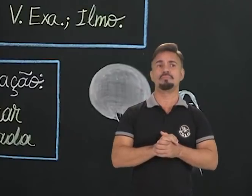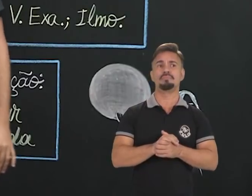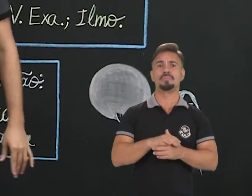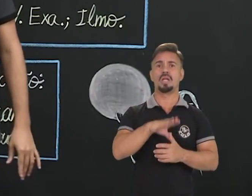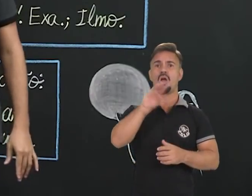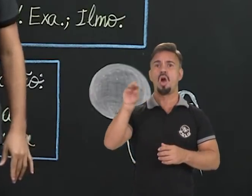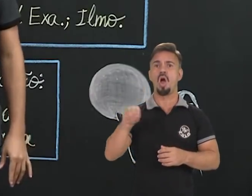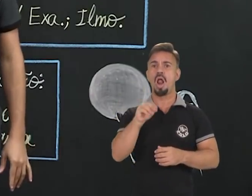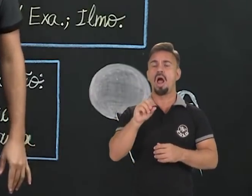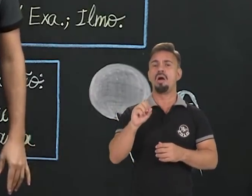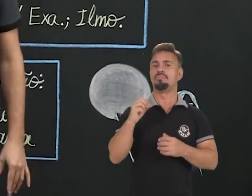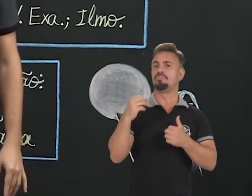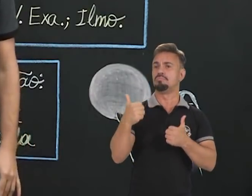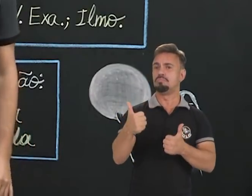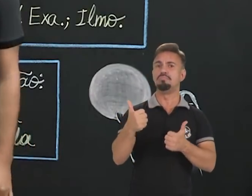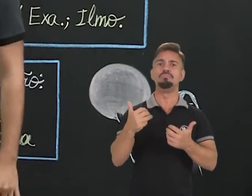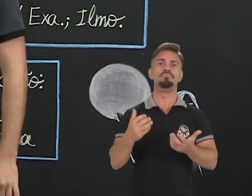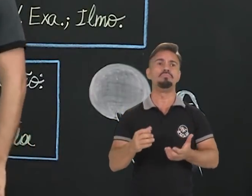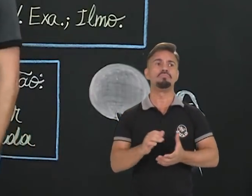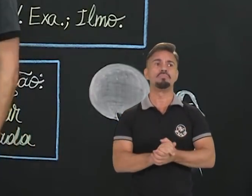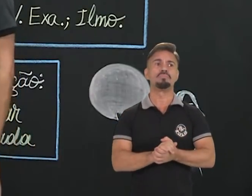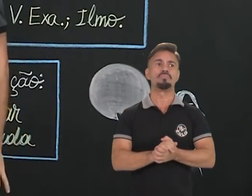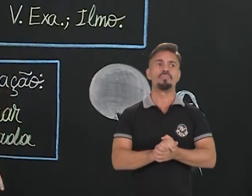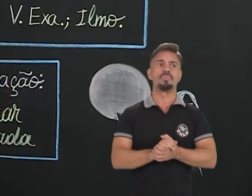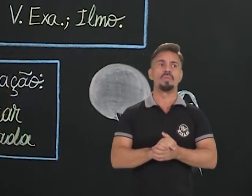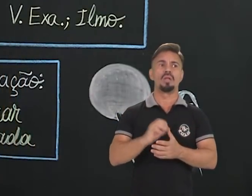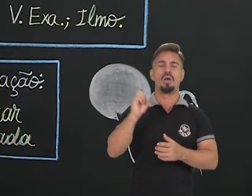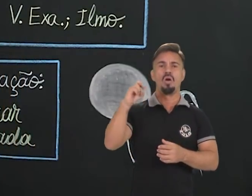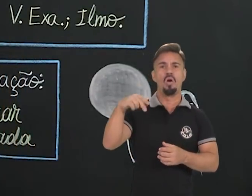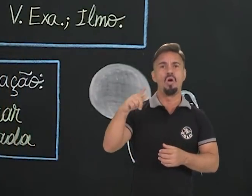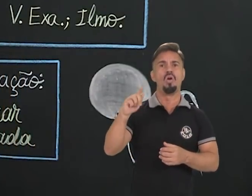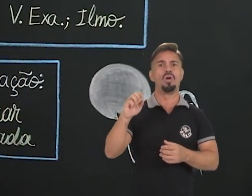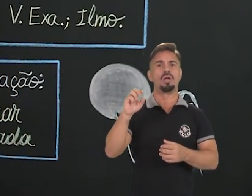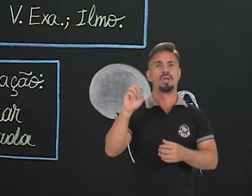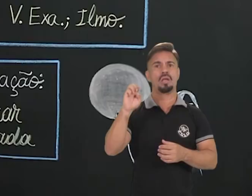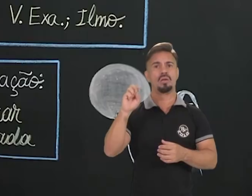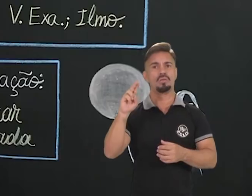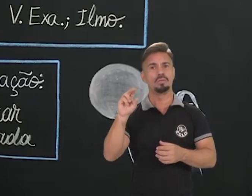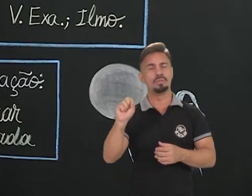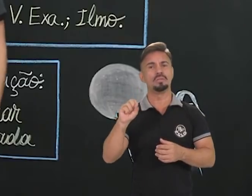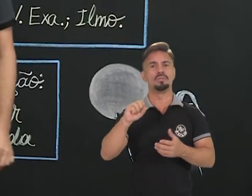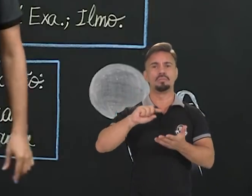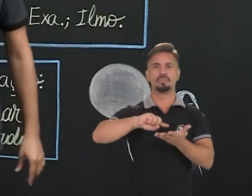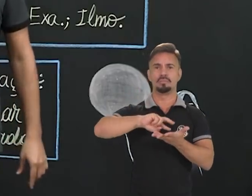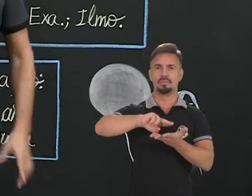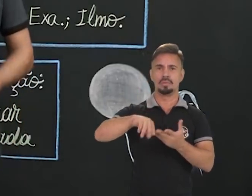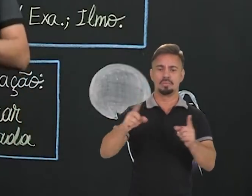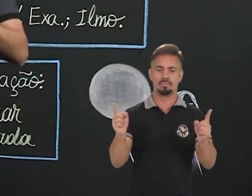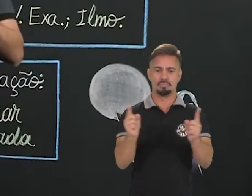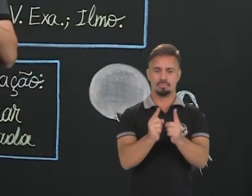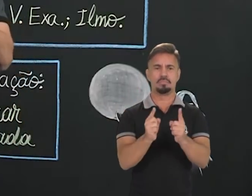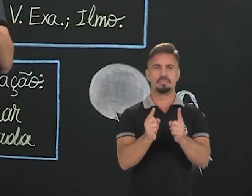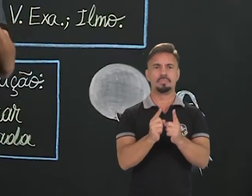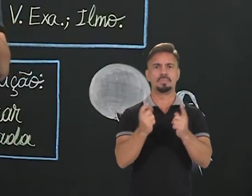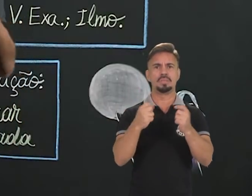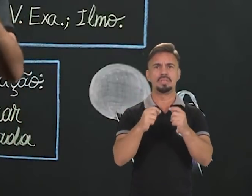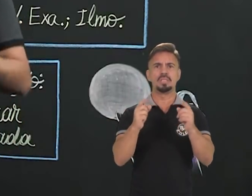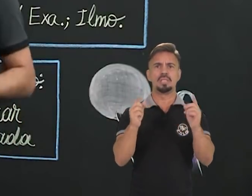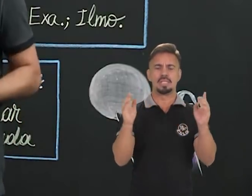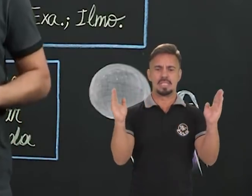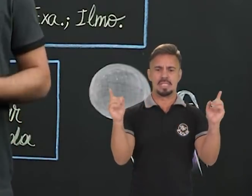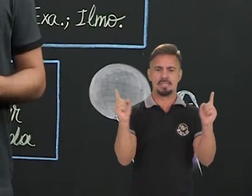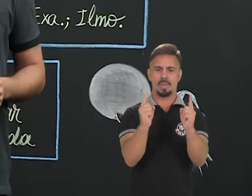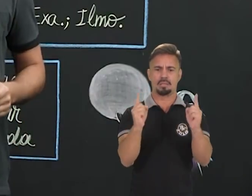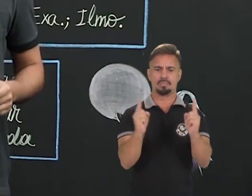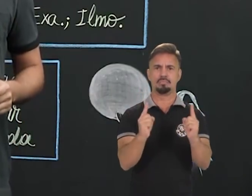tranquilo, ok, usar dessa forma, ONG, IBGE, ONU, Estados Unidos, que a gente também reduz por conta, até por uma necessidade de